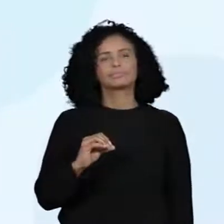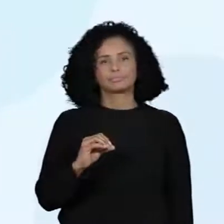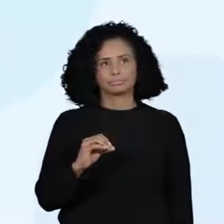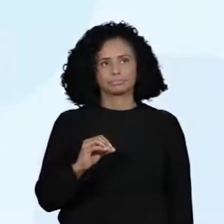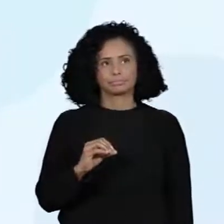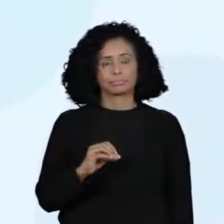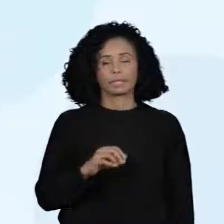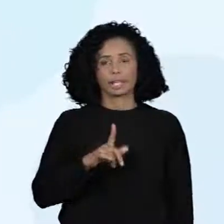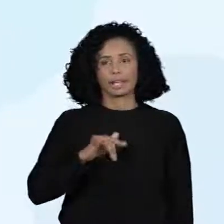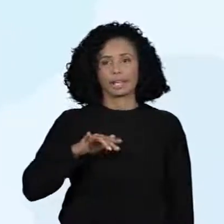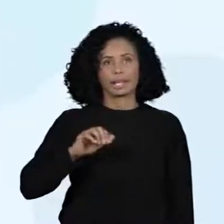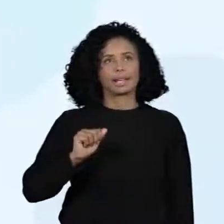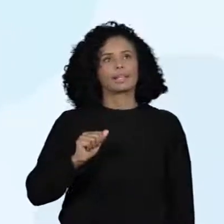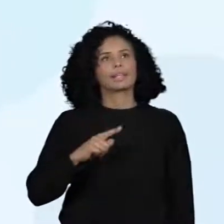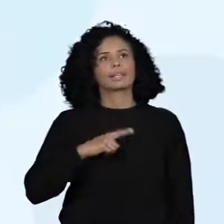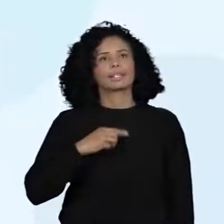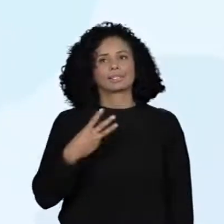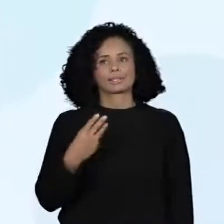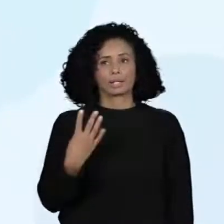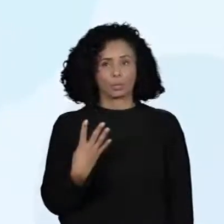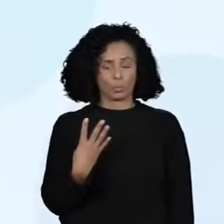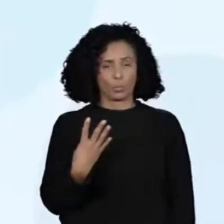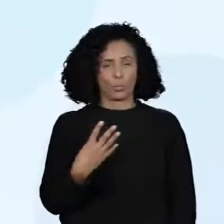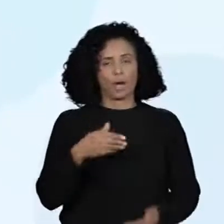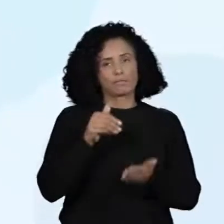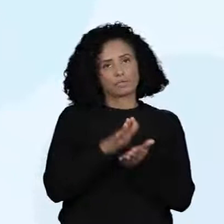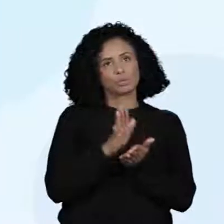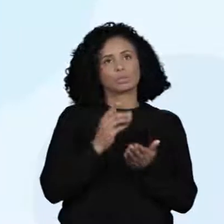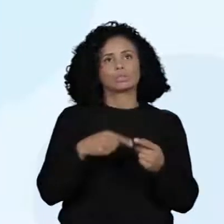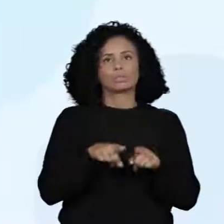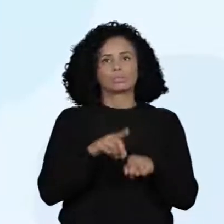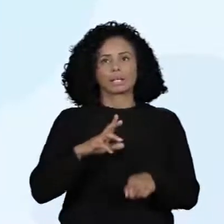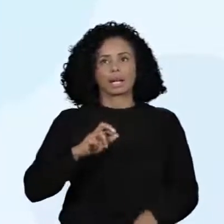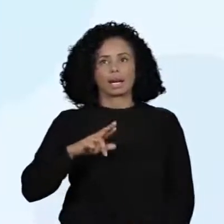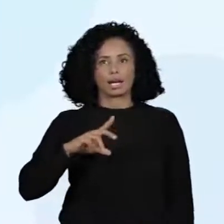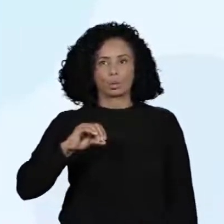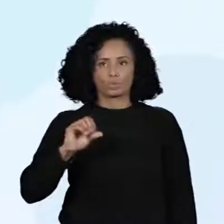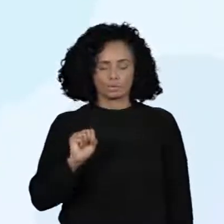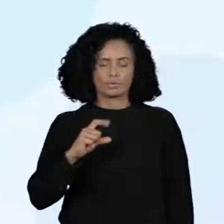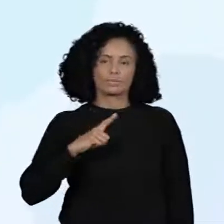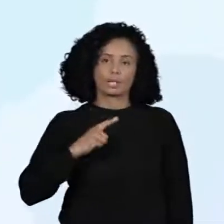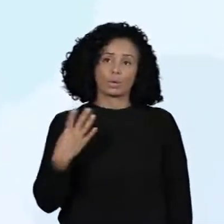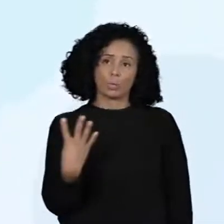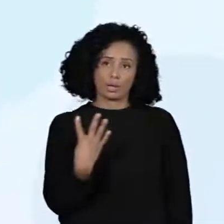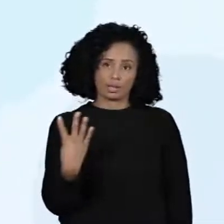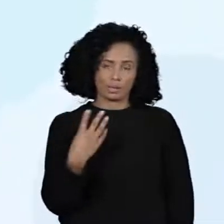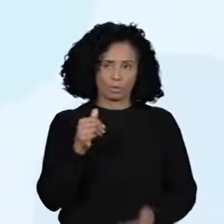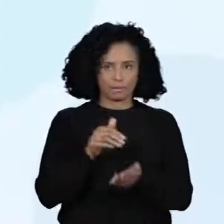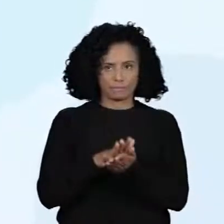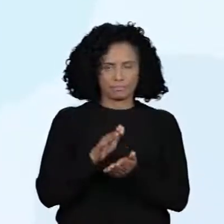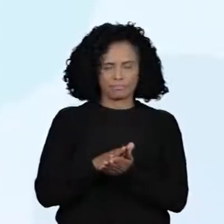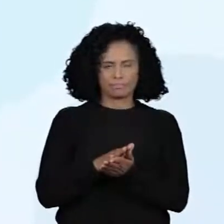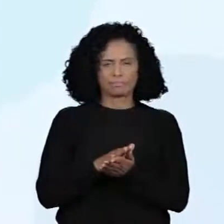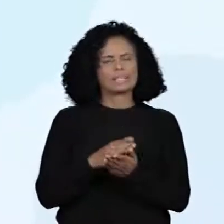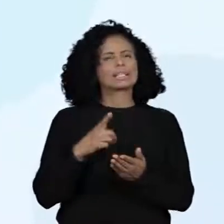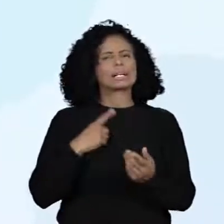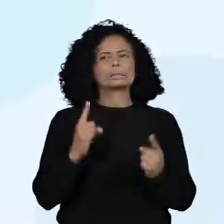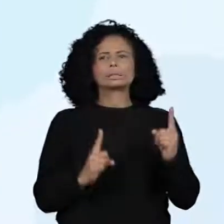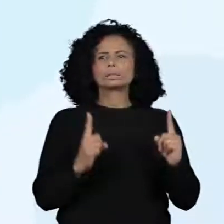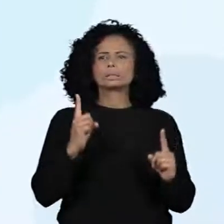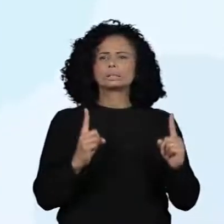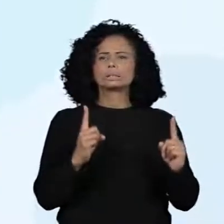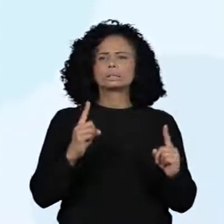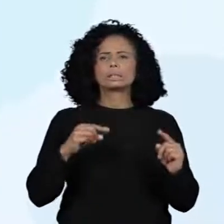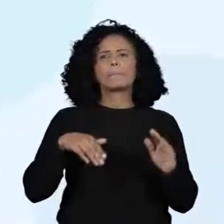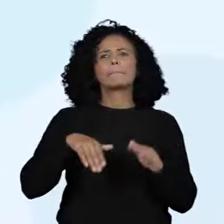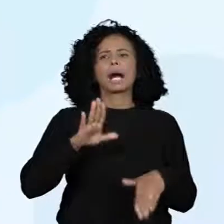e Carlos tem 44. 34 figurinhas e Carlos tem 44. Quem tem mais figurinhas?